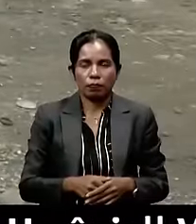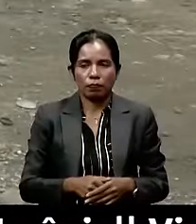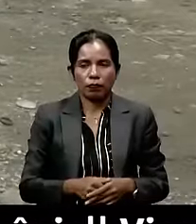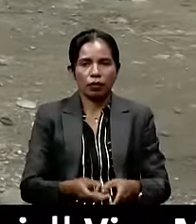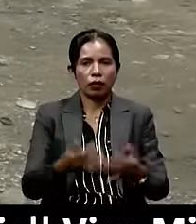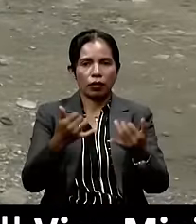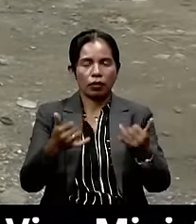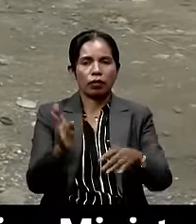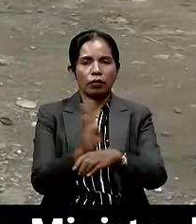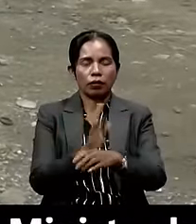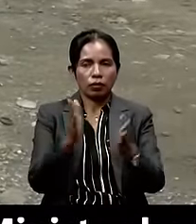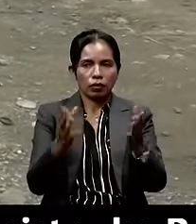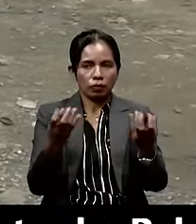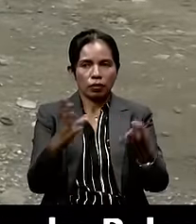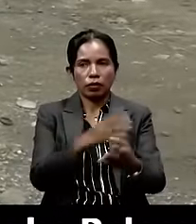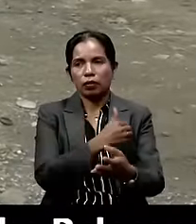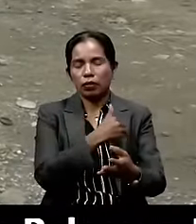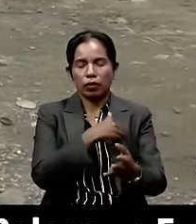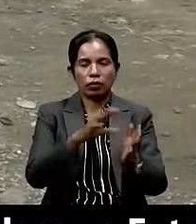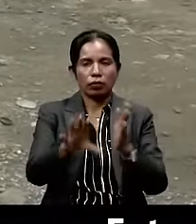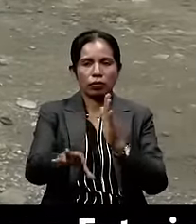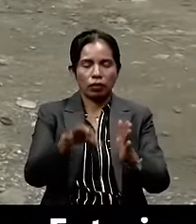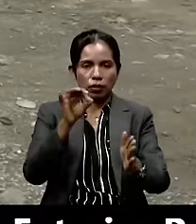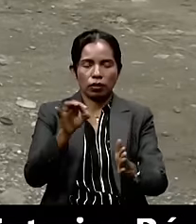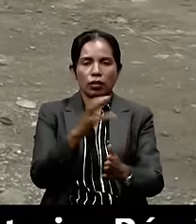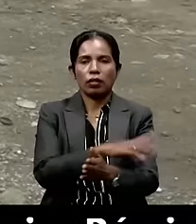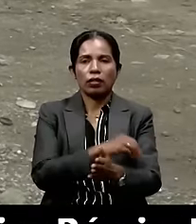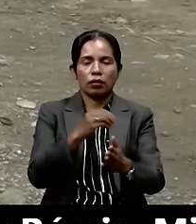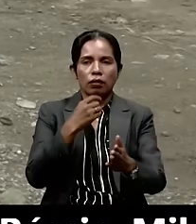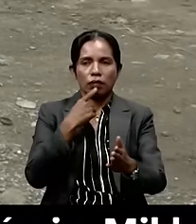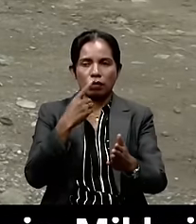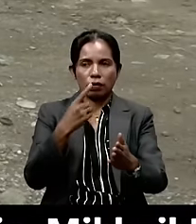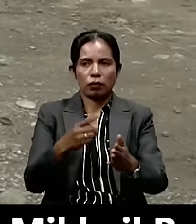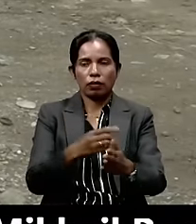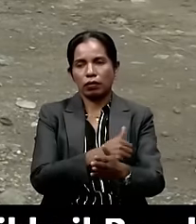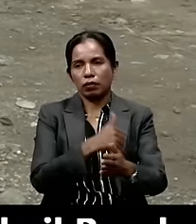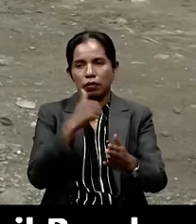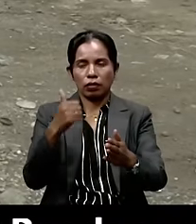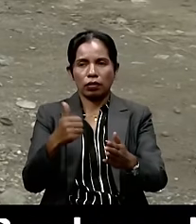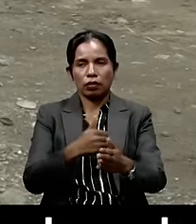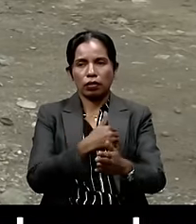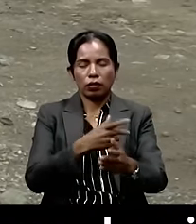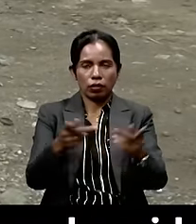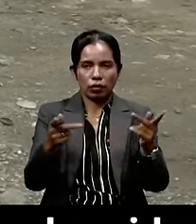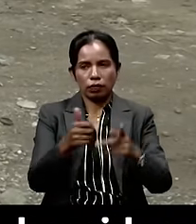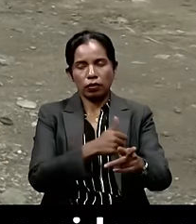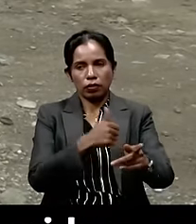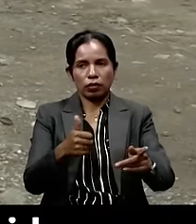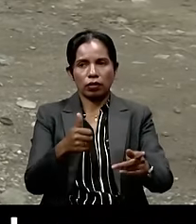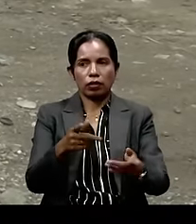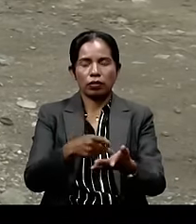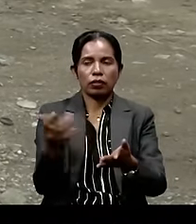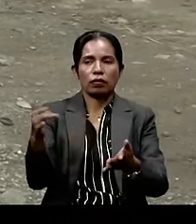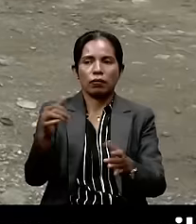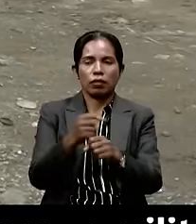Dadang ne negosiante barak maksidak ia hela fatin hodi hela ba. No balum sidak ia fatin ruma atau sira bele